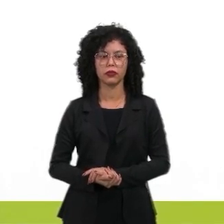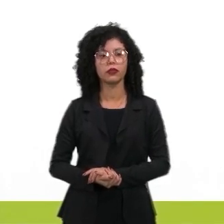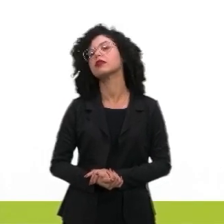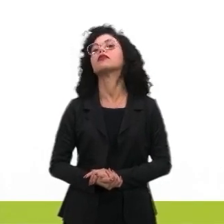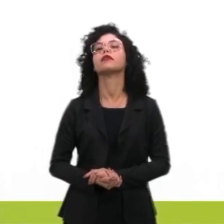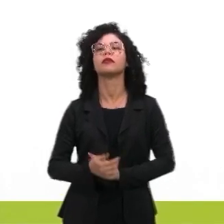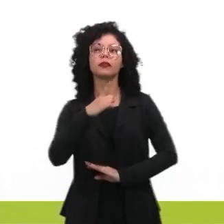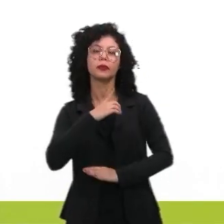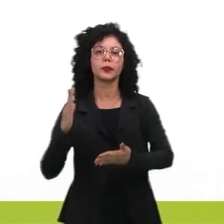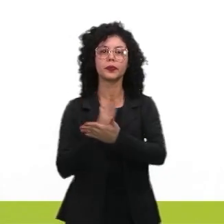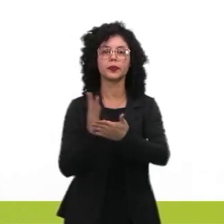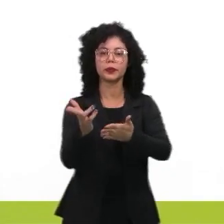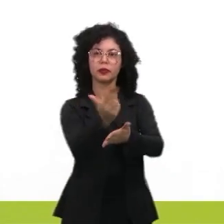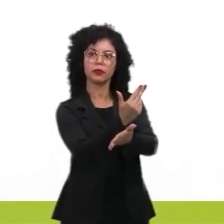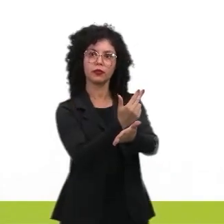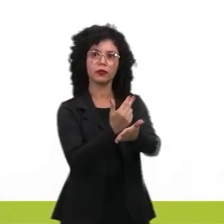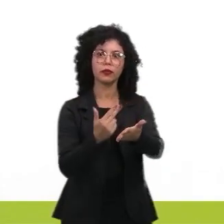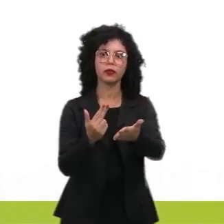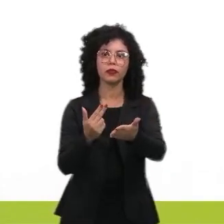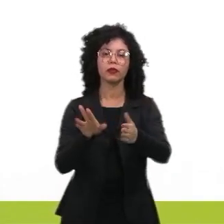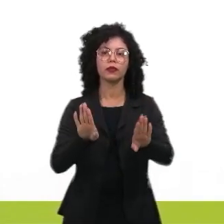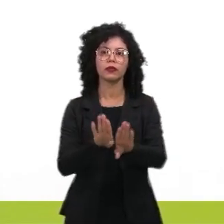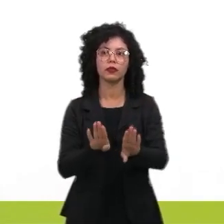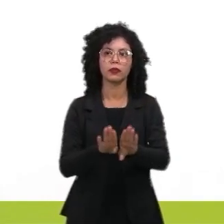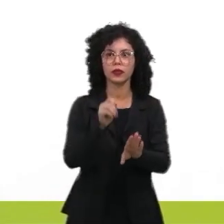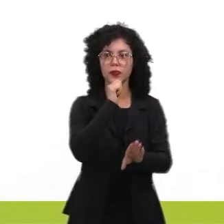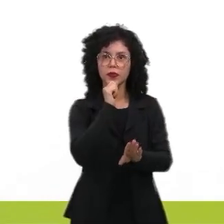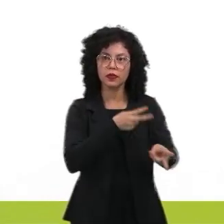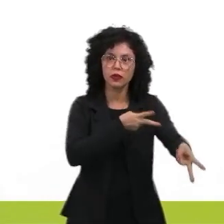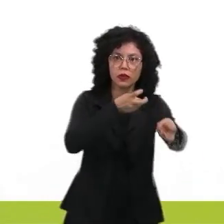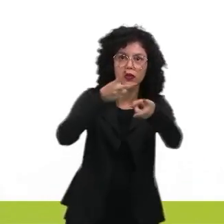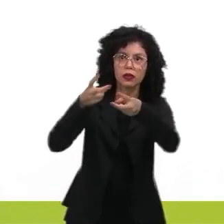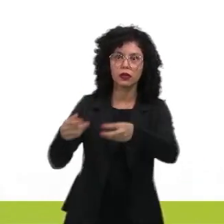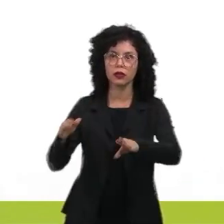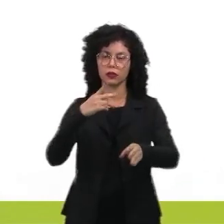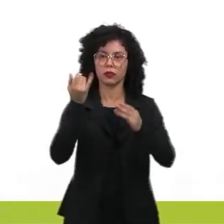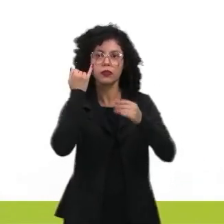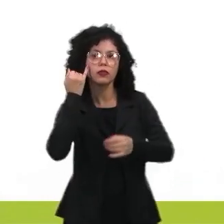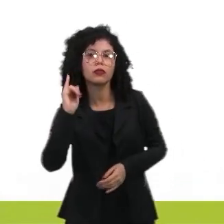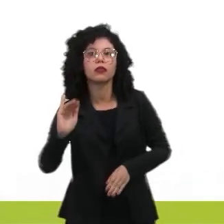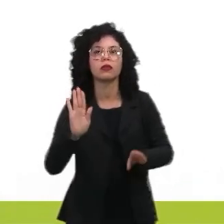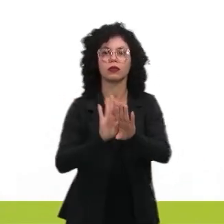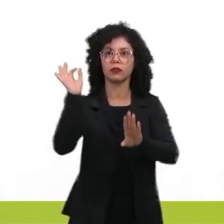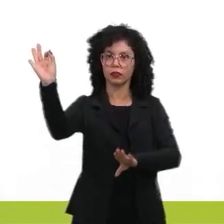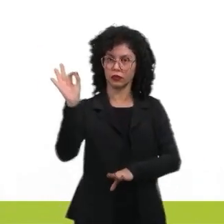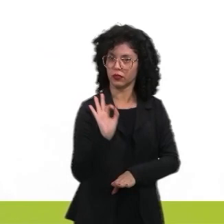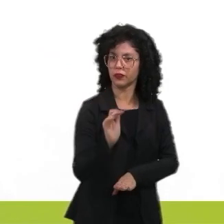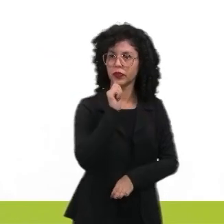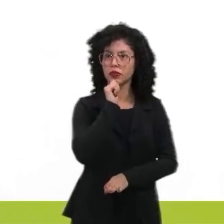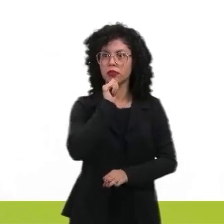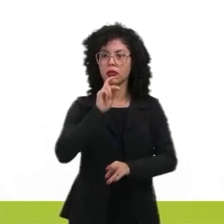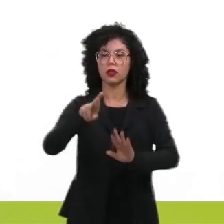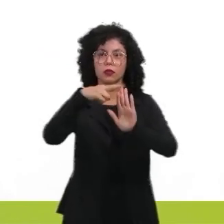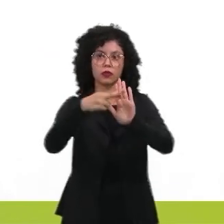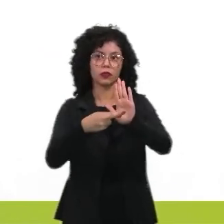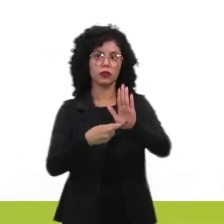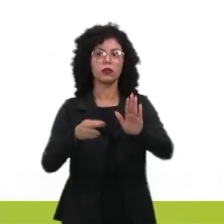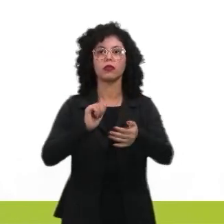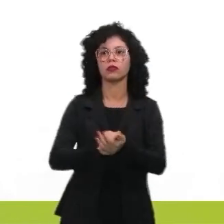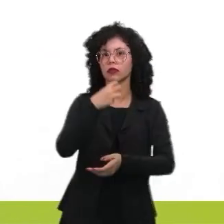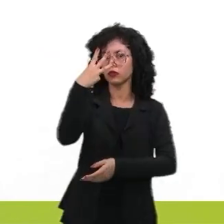A gente tem aqui alguns desenhos mostrando a ideia de escalas, né? Para você perceber, e ao lado aqui a ideia de porcentagem que está ligado à regra de 3, tá? Também aparece